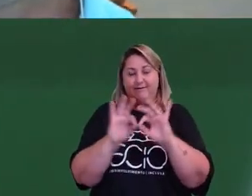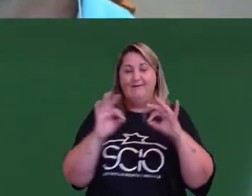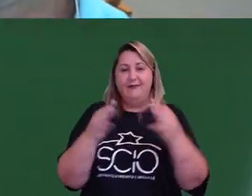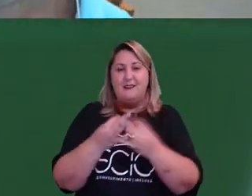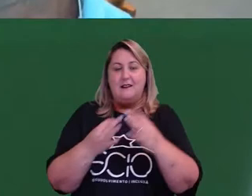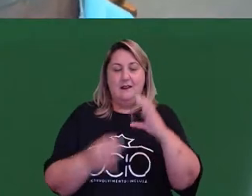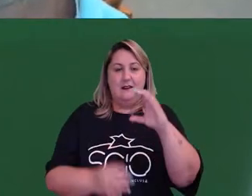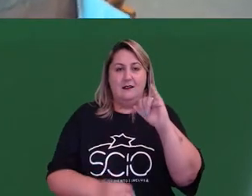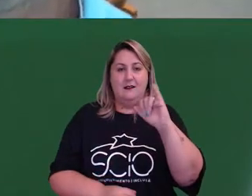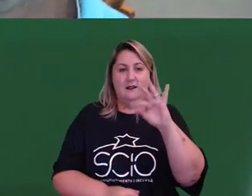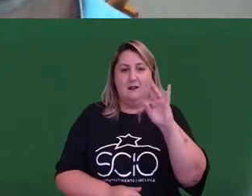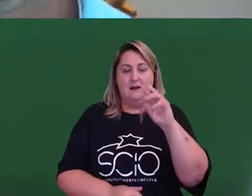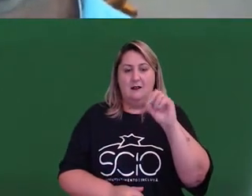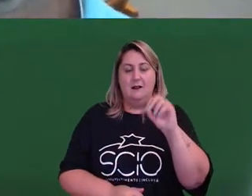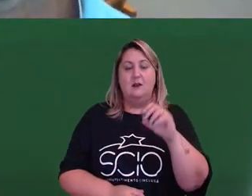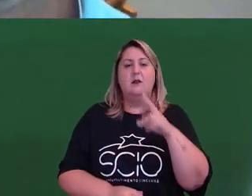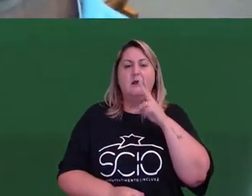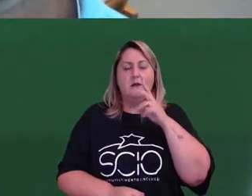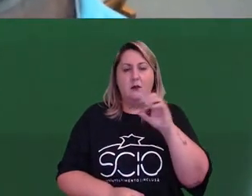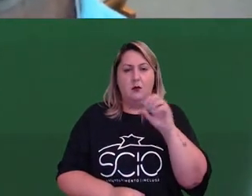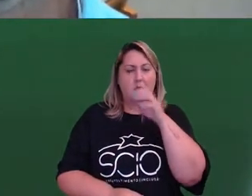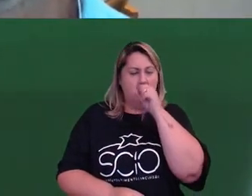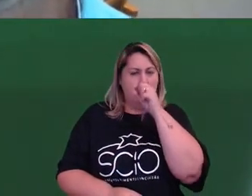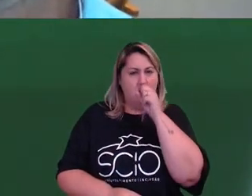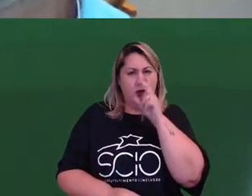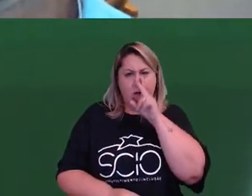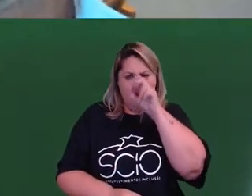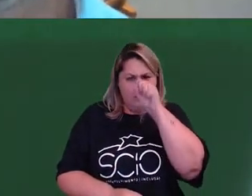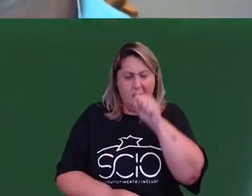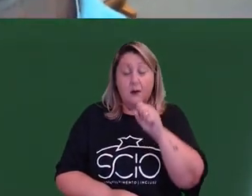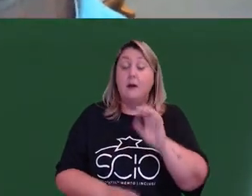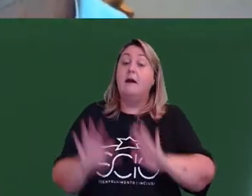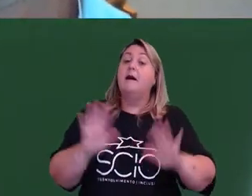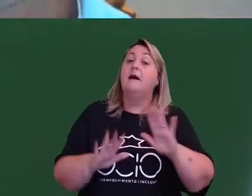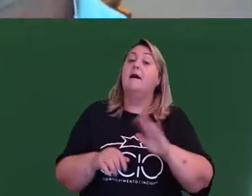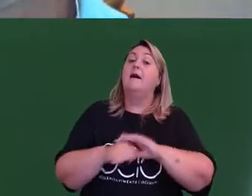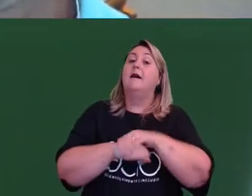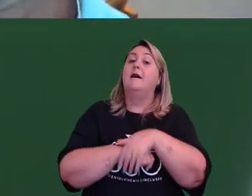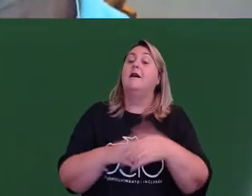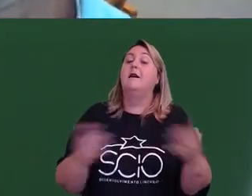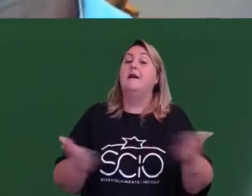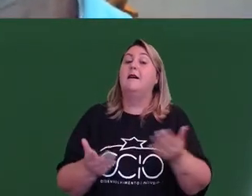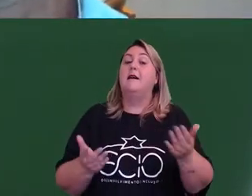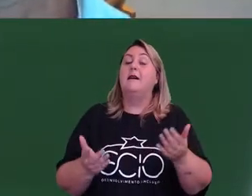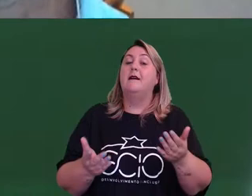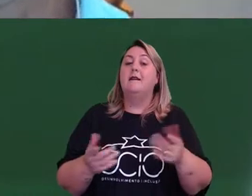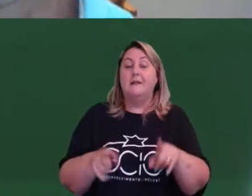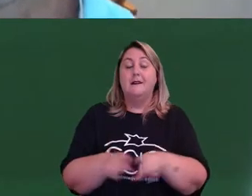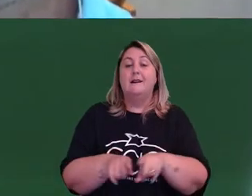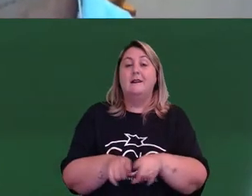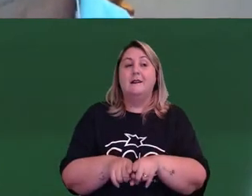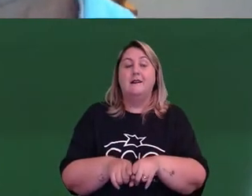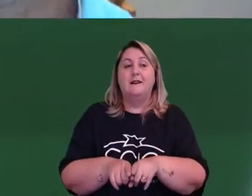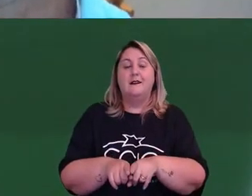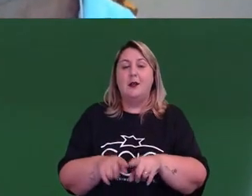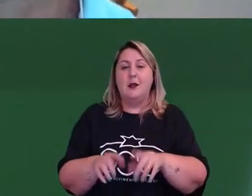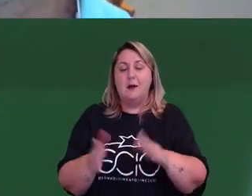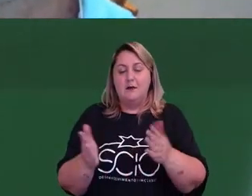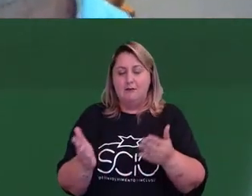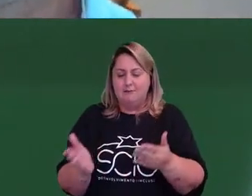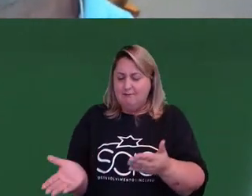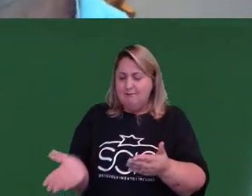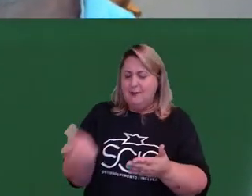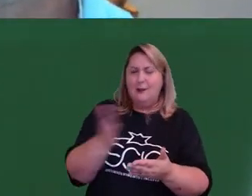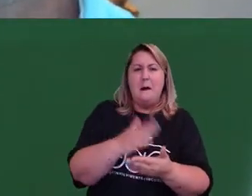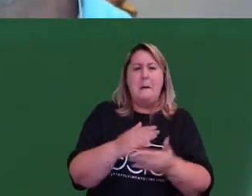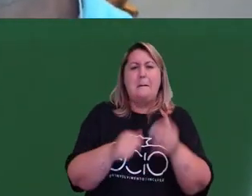família CitroSulco se fortaleça e que essa noite, quem sabe, seja uma noite também para a gente virar a página